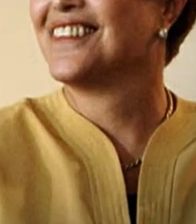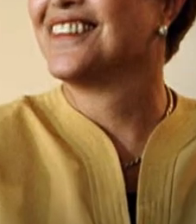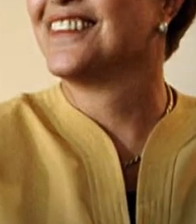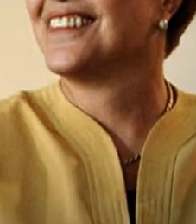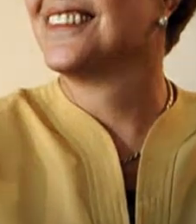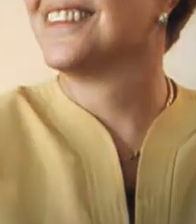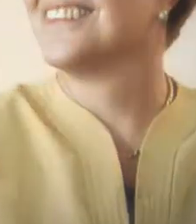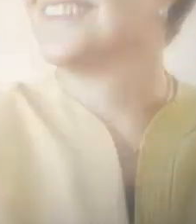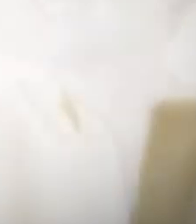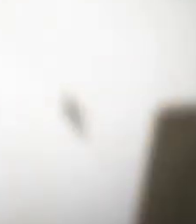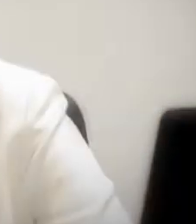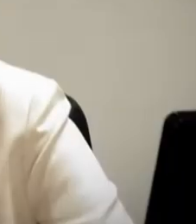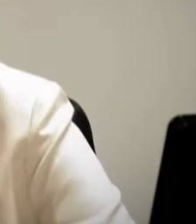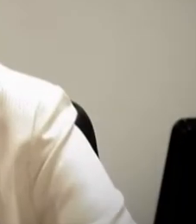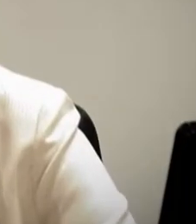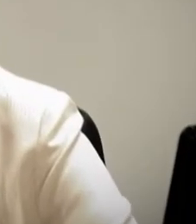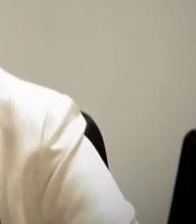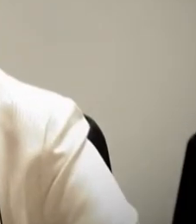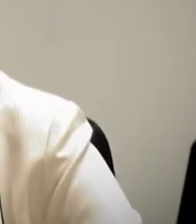o